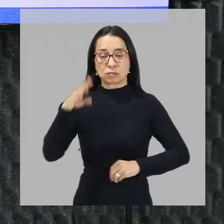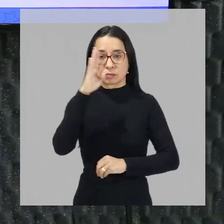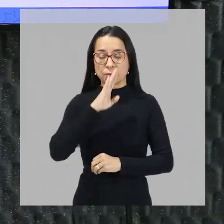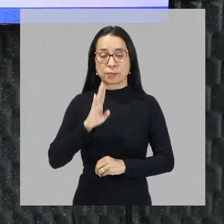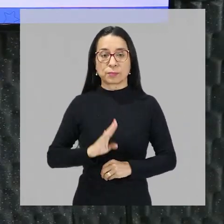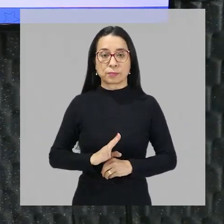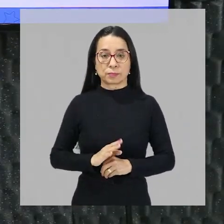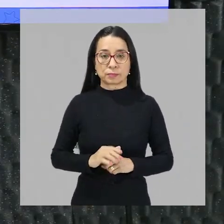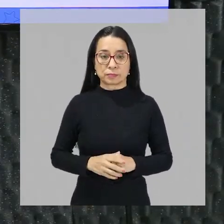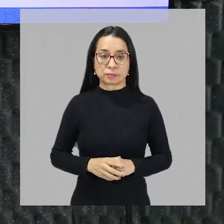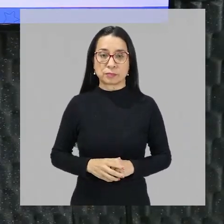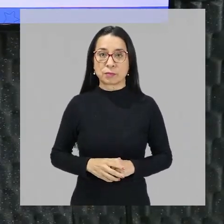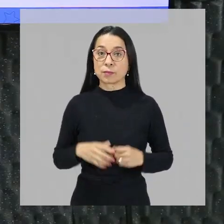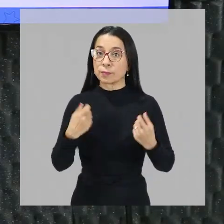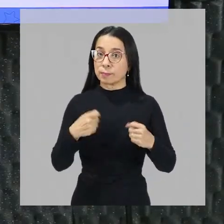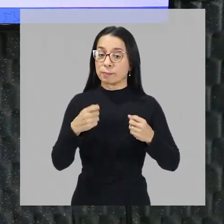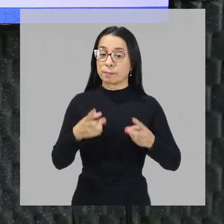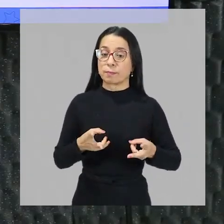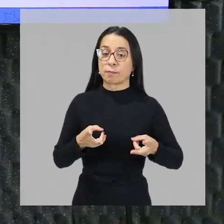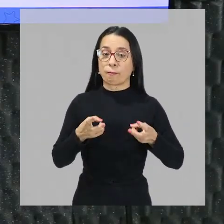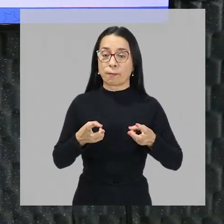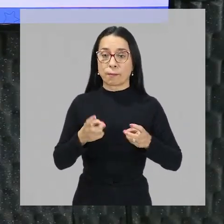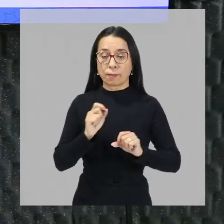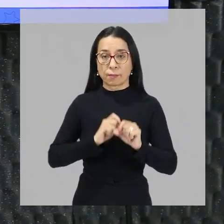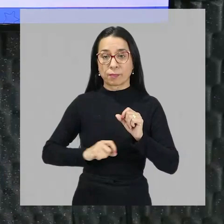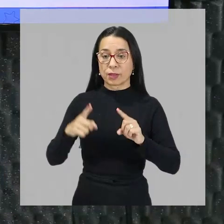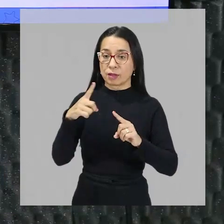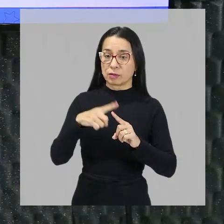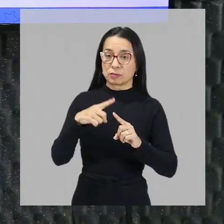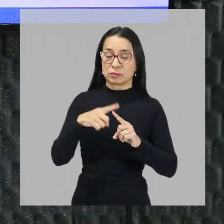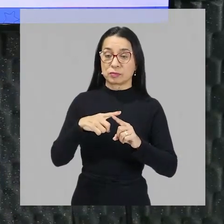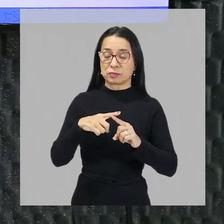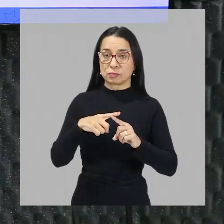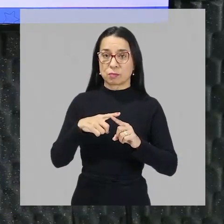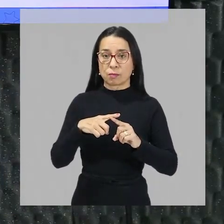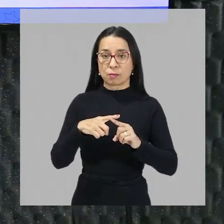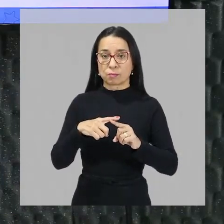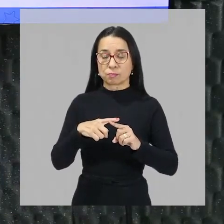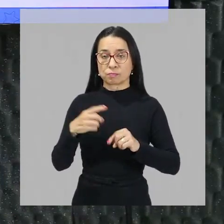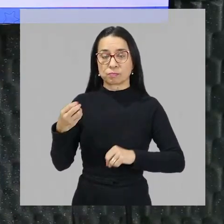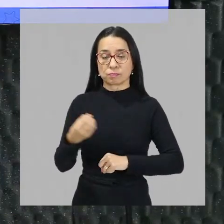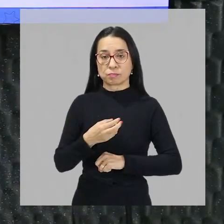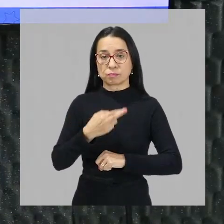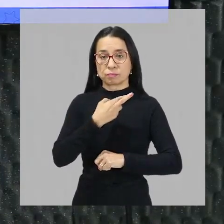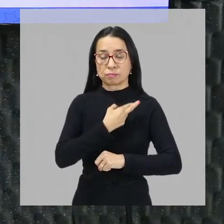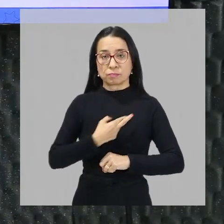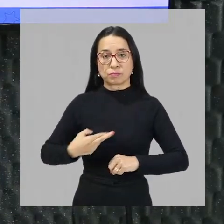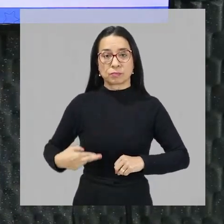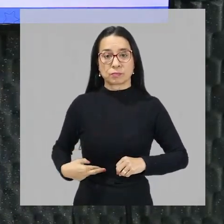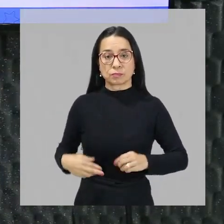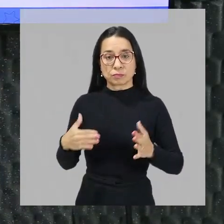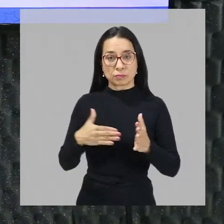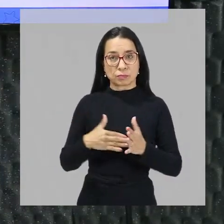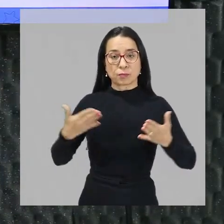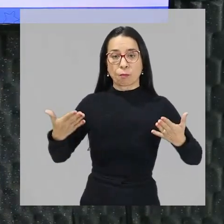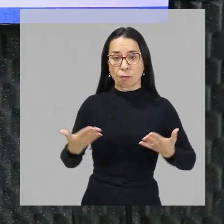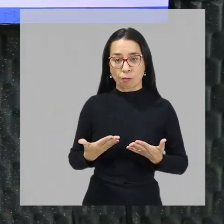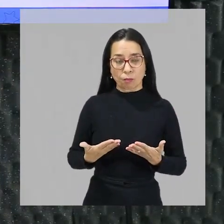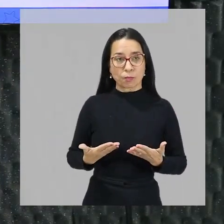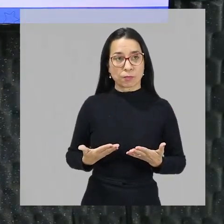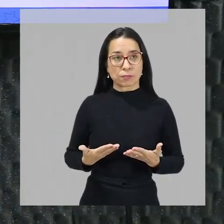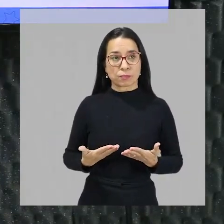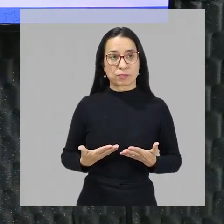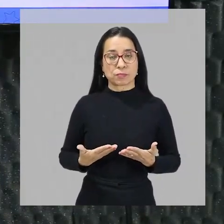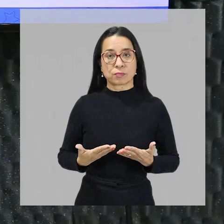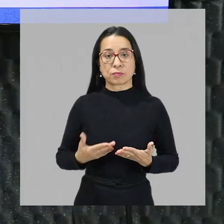Brasileira. É preciso observar que essa tipificação da nova República, até os dias atuais,